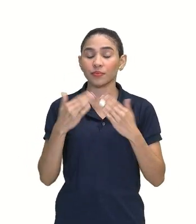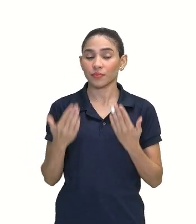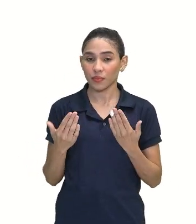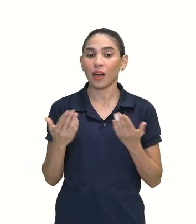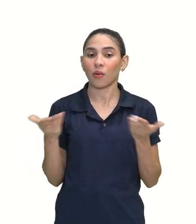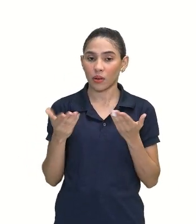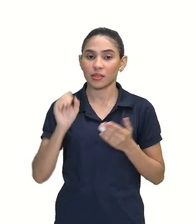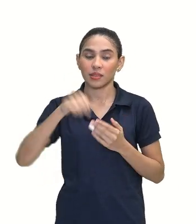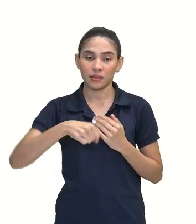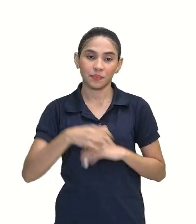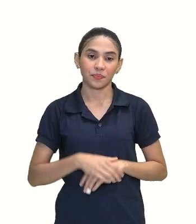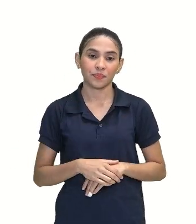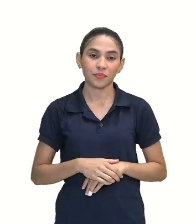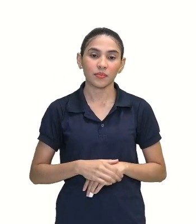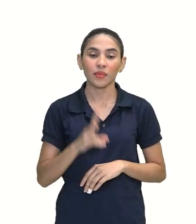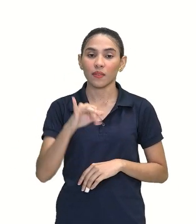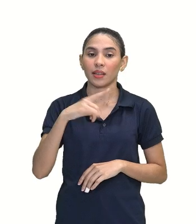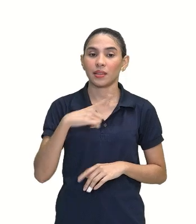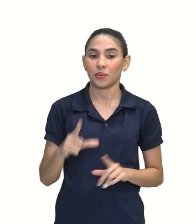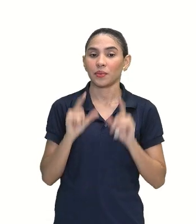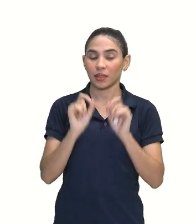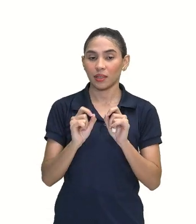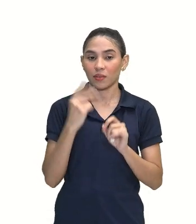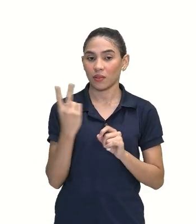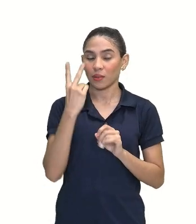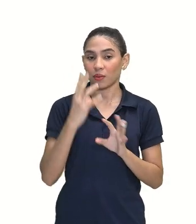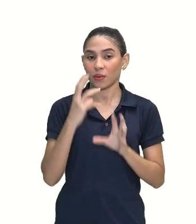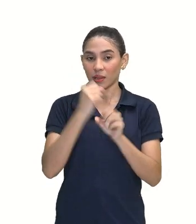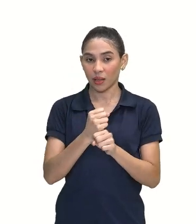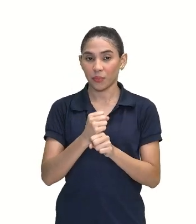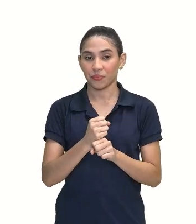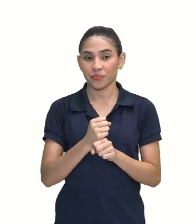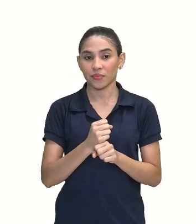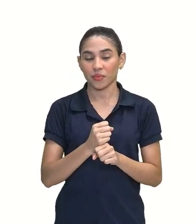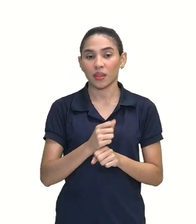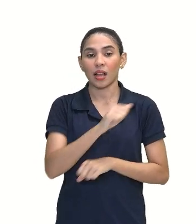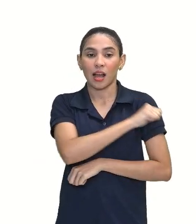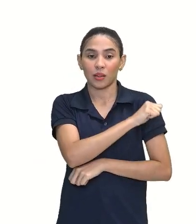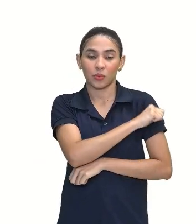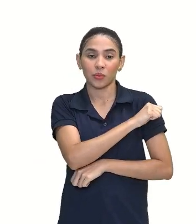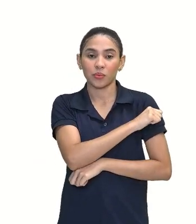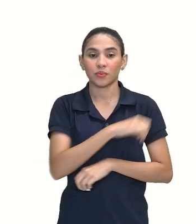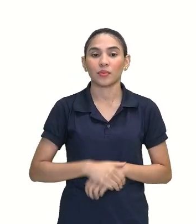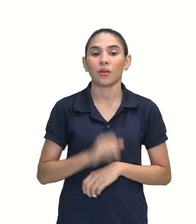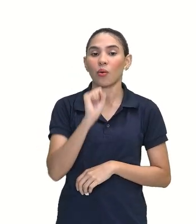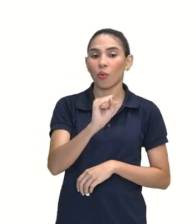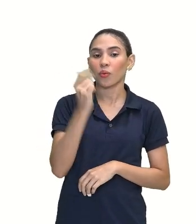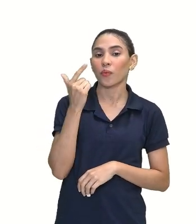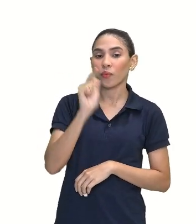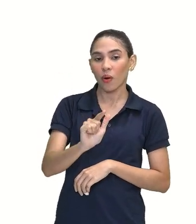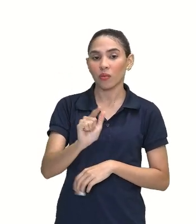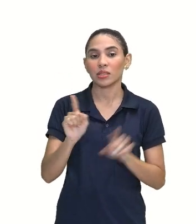sim, dessa maneira, a gente vai ter o valor total percorrido por esse aluno, dando 8